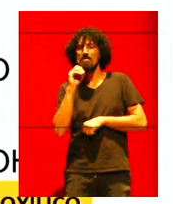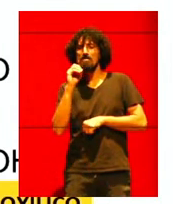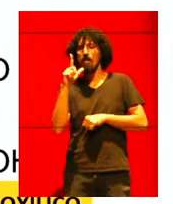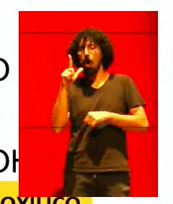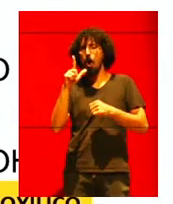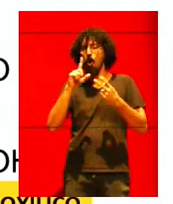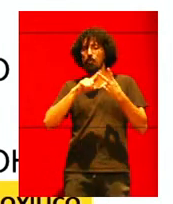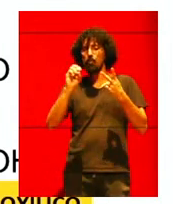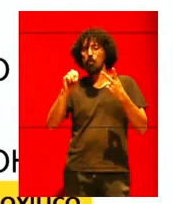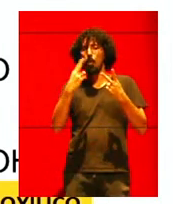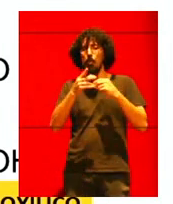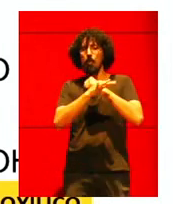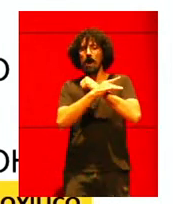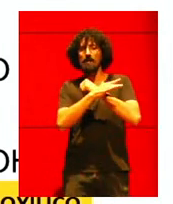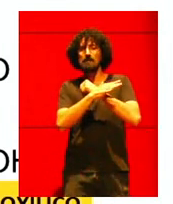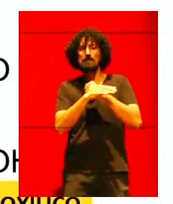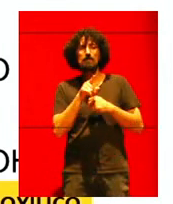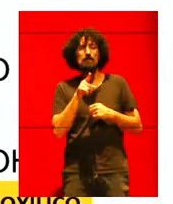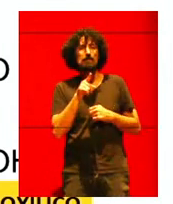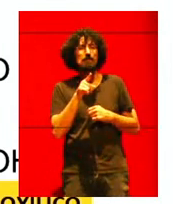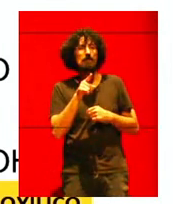fenol ou um ácido?